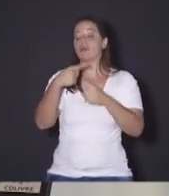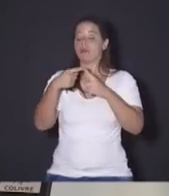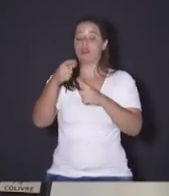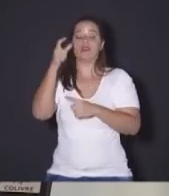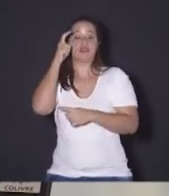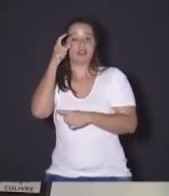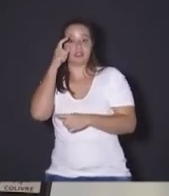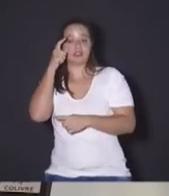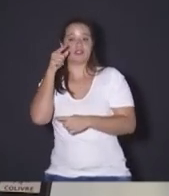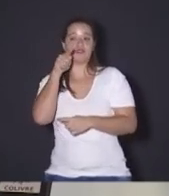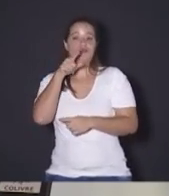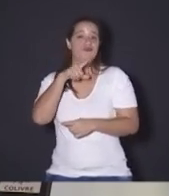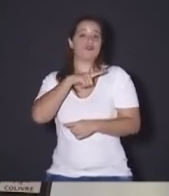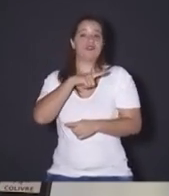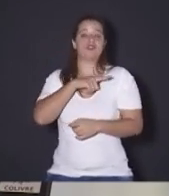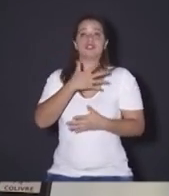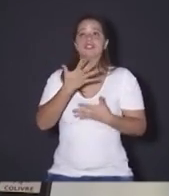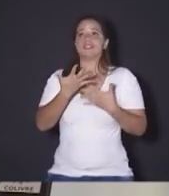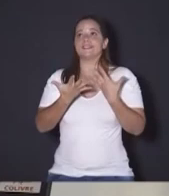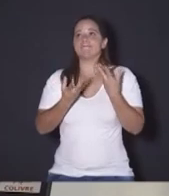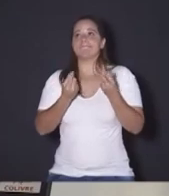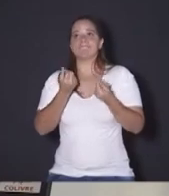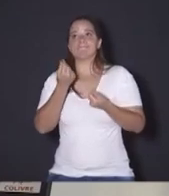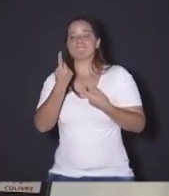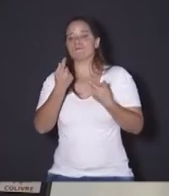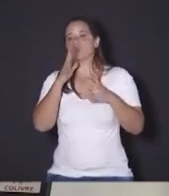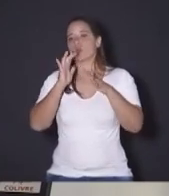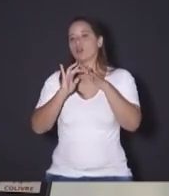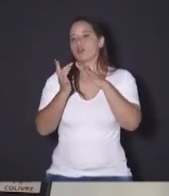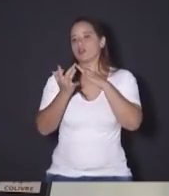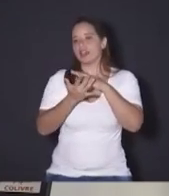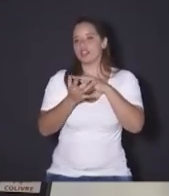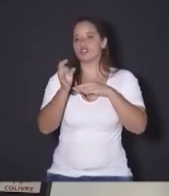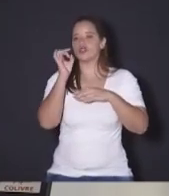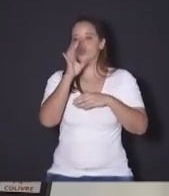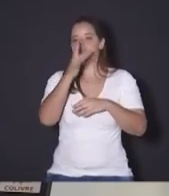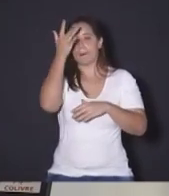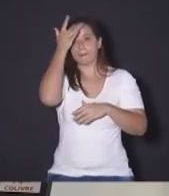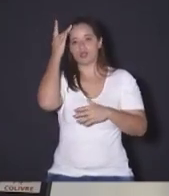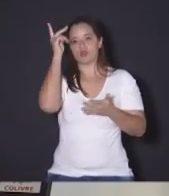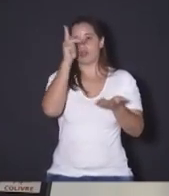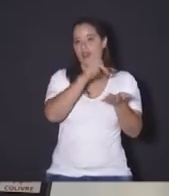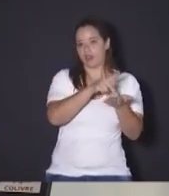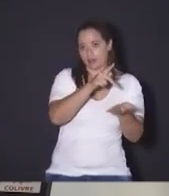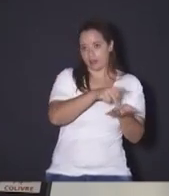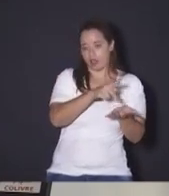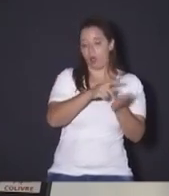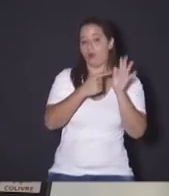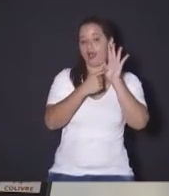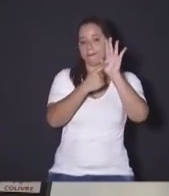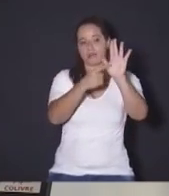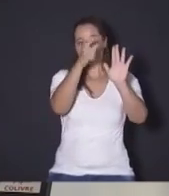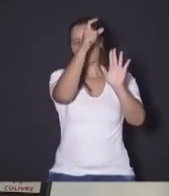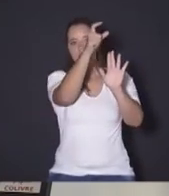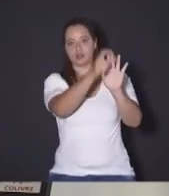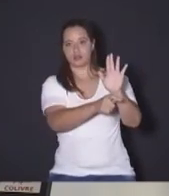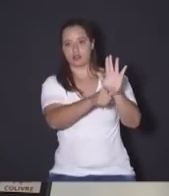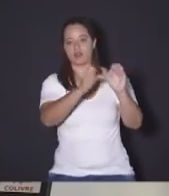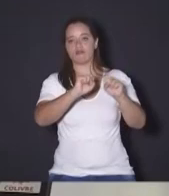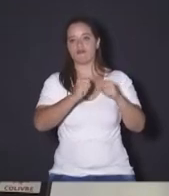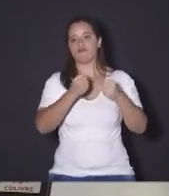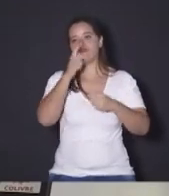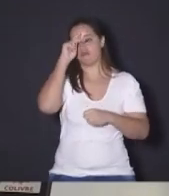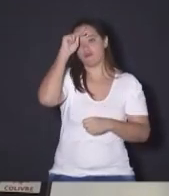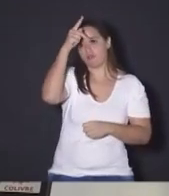você ter uma uma rede apenas com pessoas reais ou com uma representatividade de cada vez mais